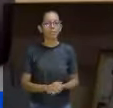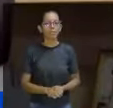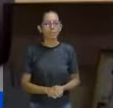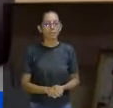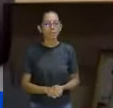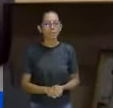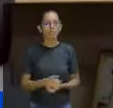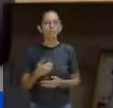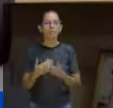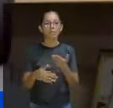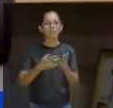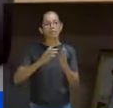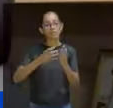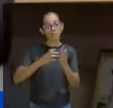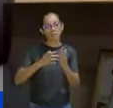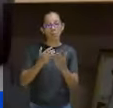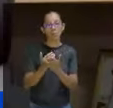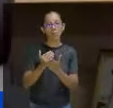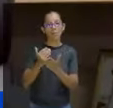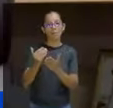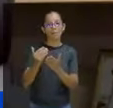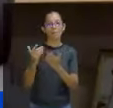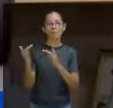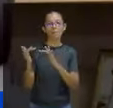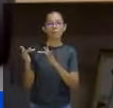acesso a eles. E